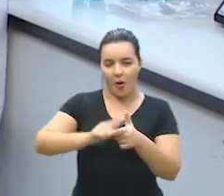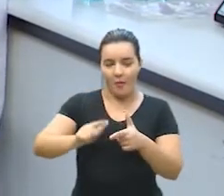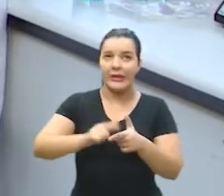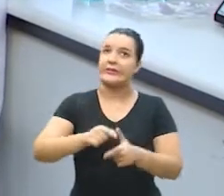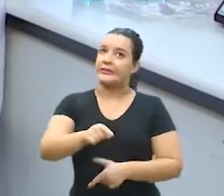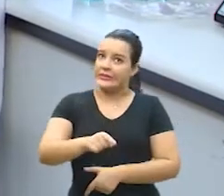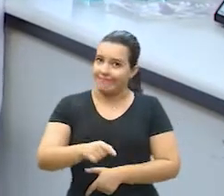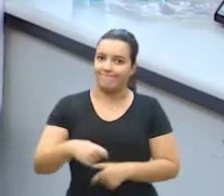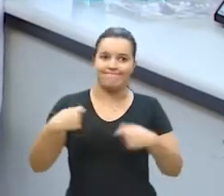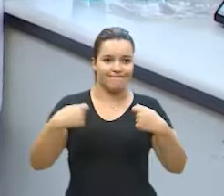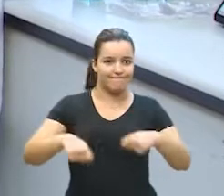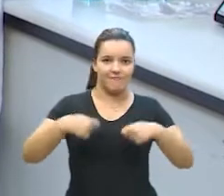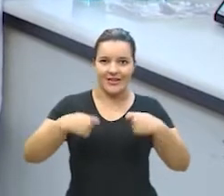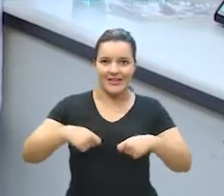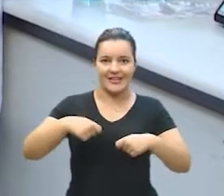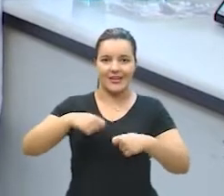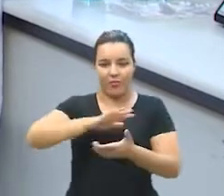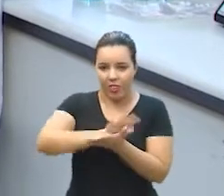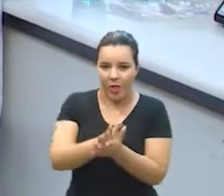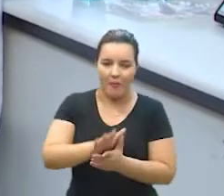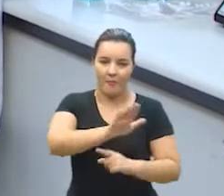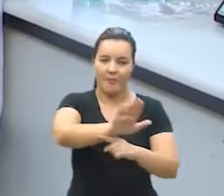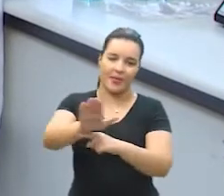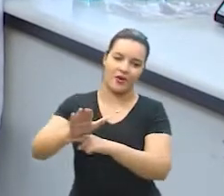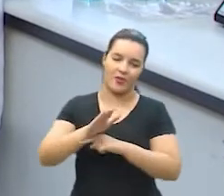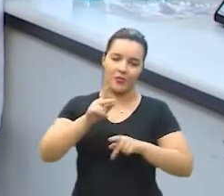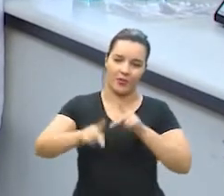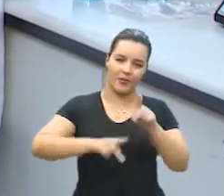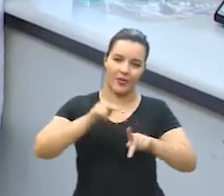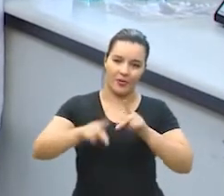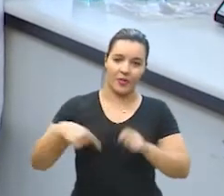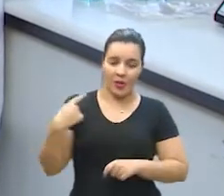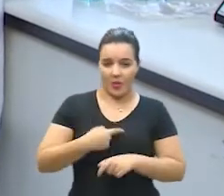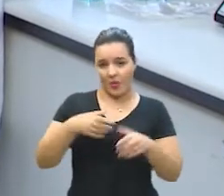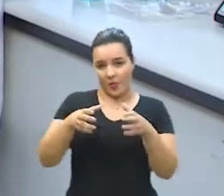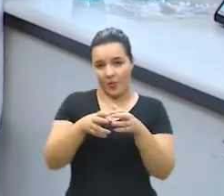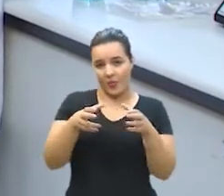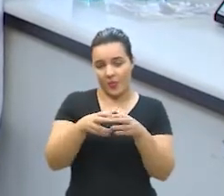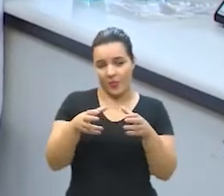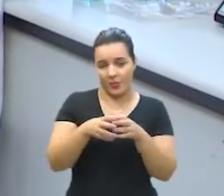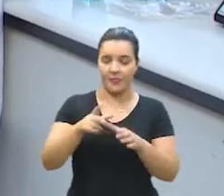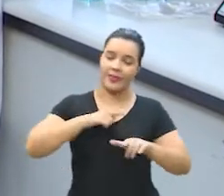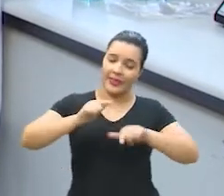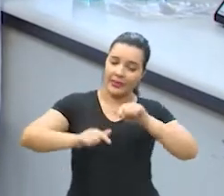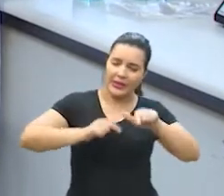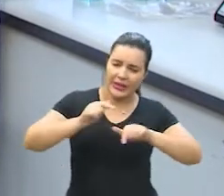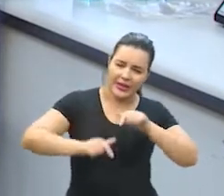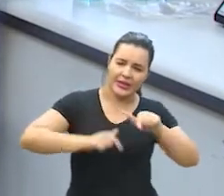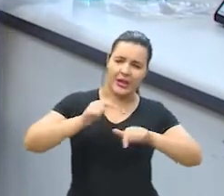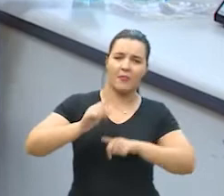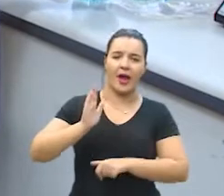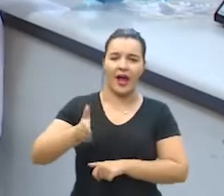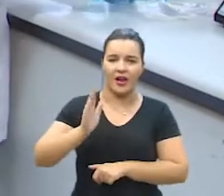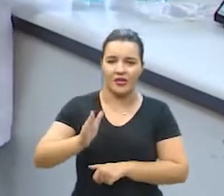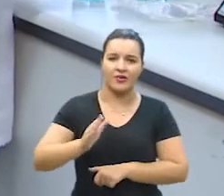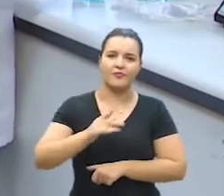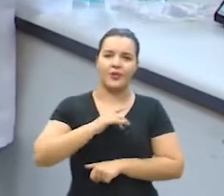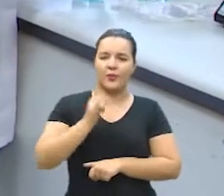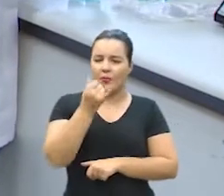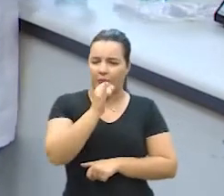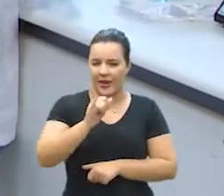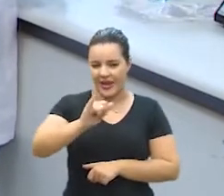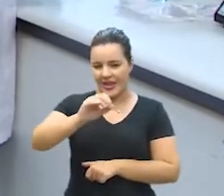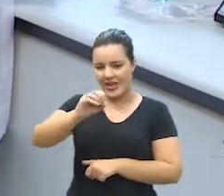experiência para um problema real, né, necessário para ajudar a população. Então, nosso grupo, por exemplo, já trabalha